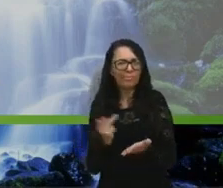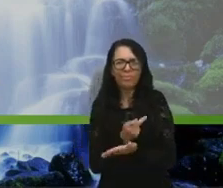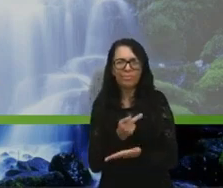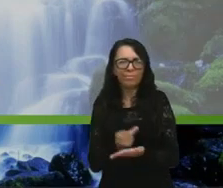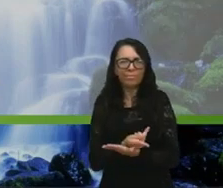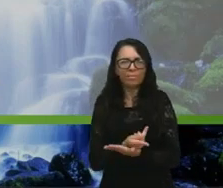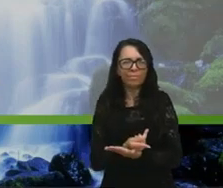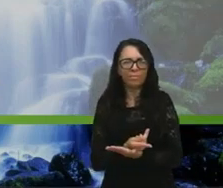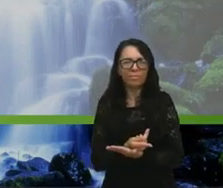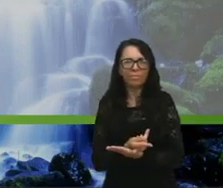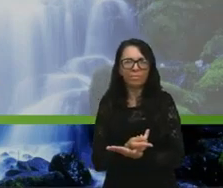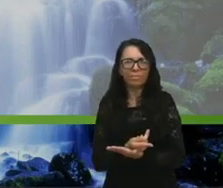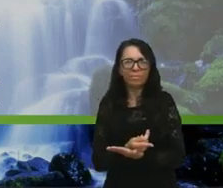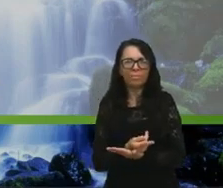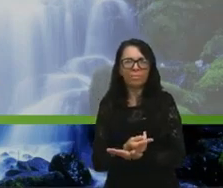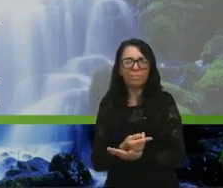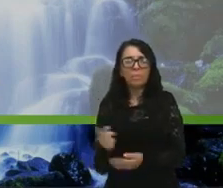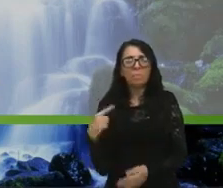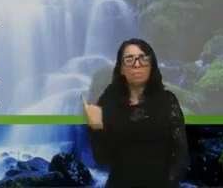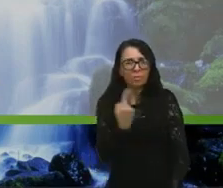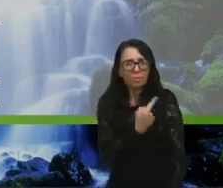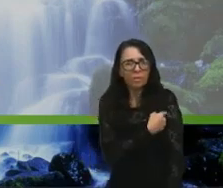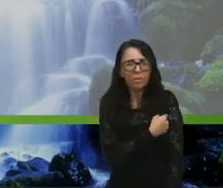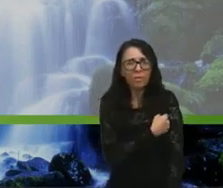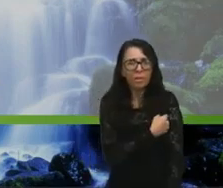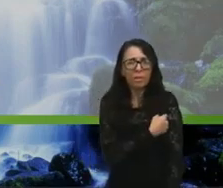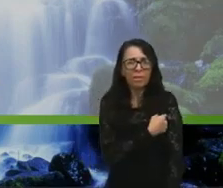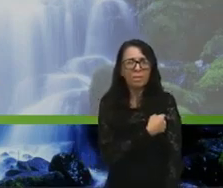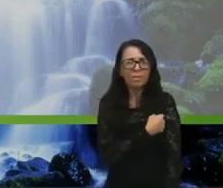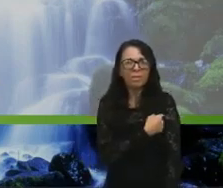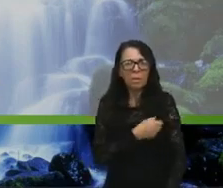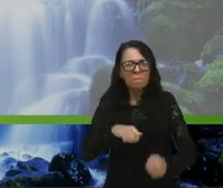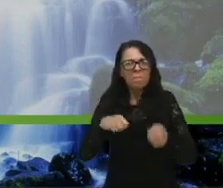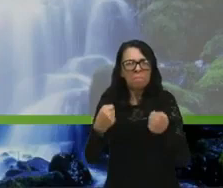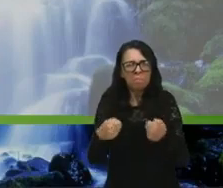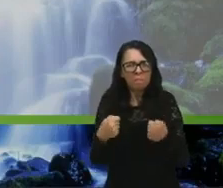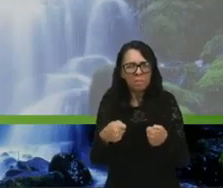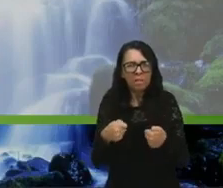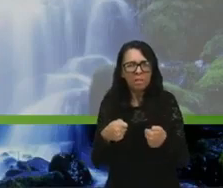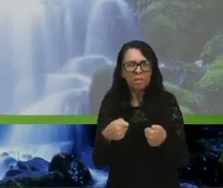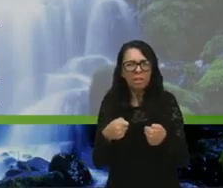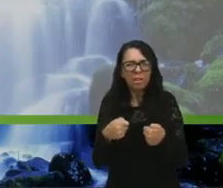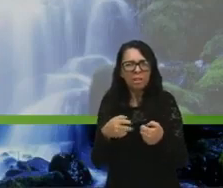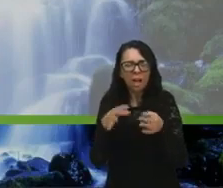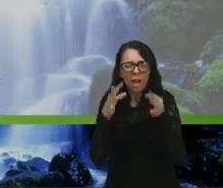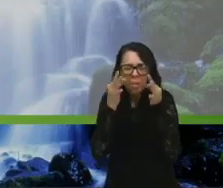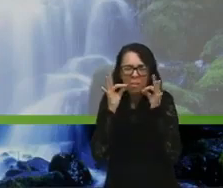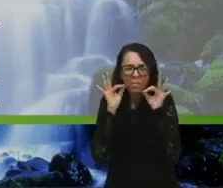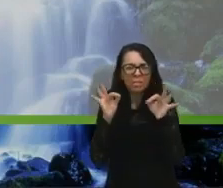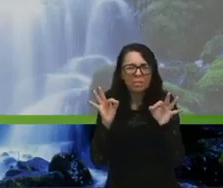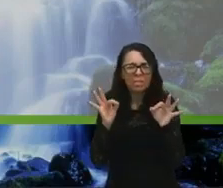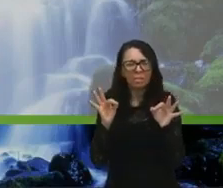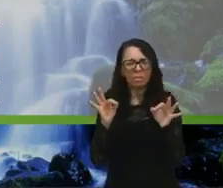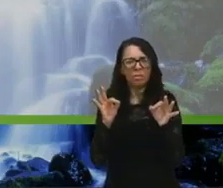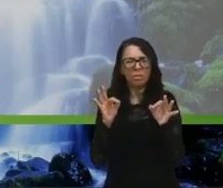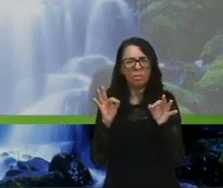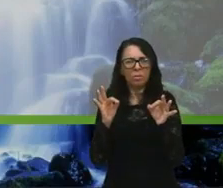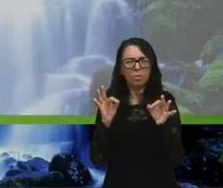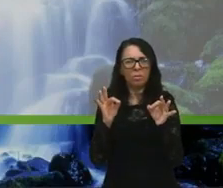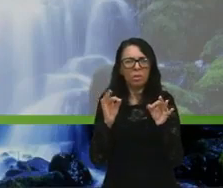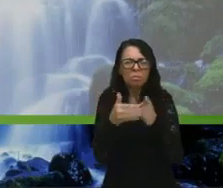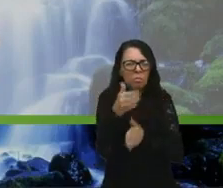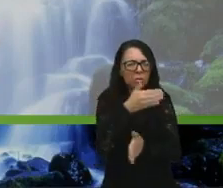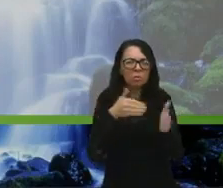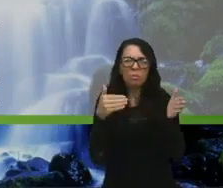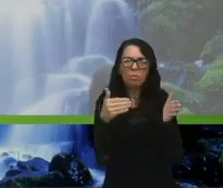Tem que haver transformação em nosso interior. Olha, se cada um deve contribuir